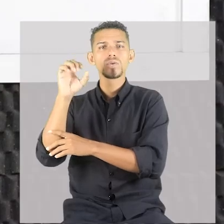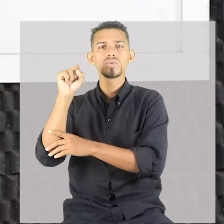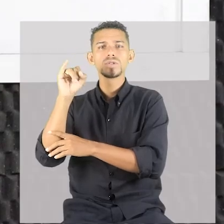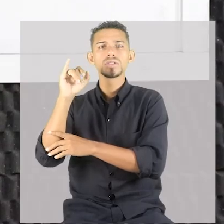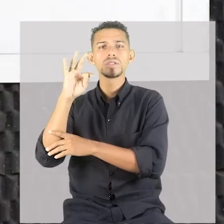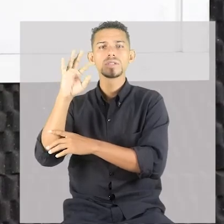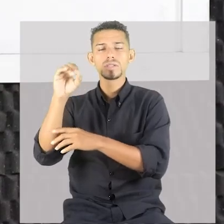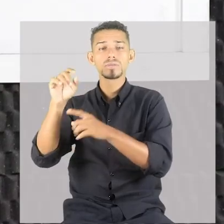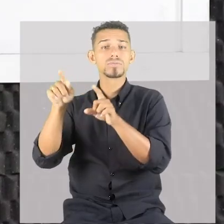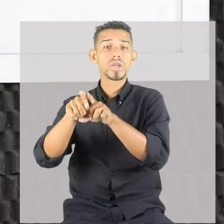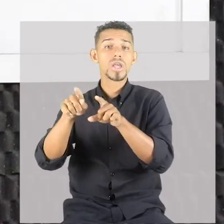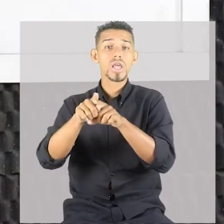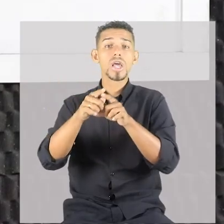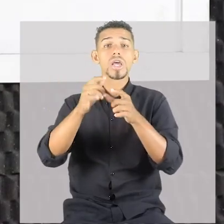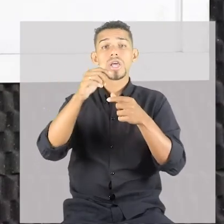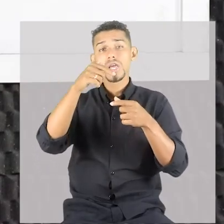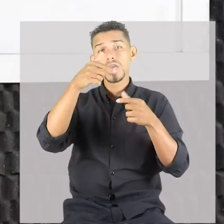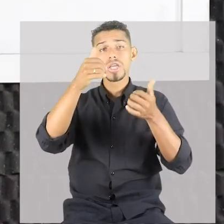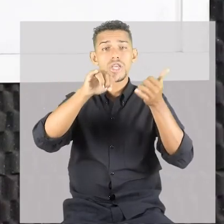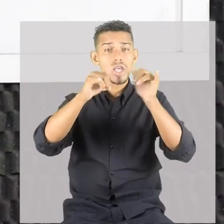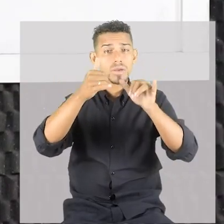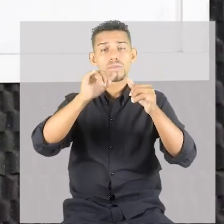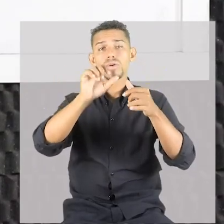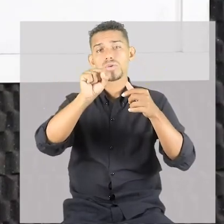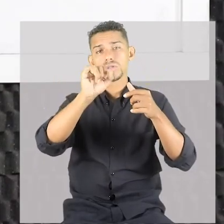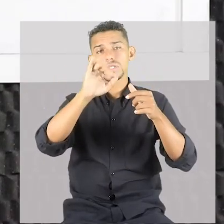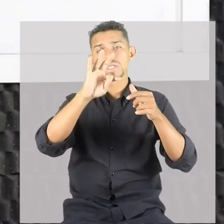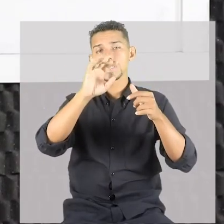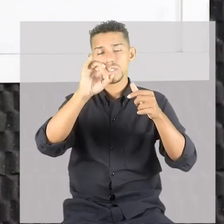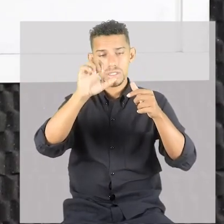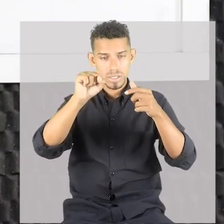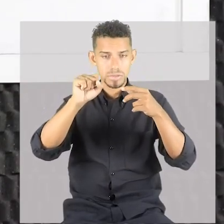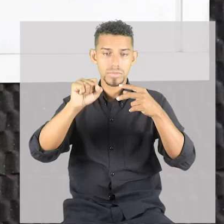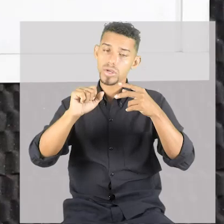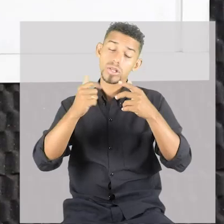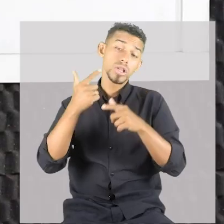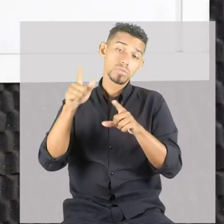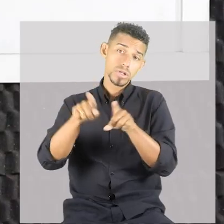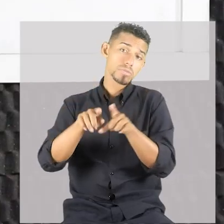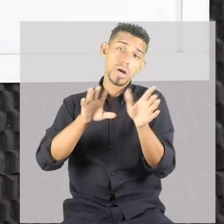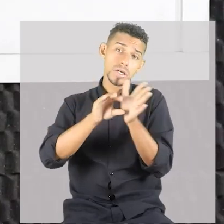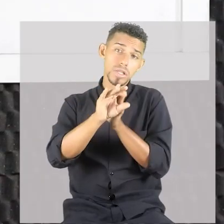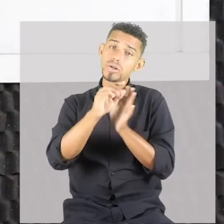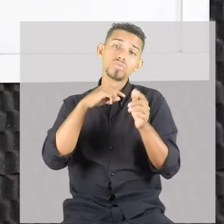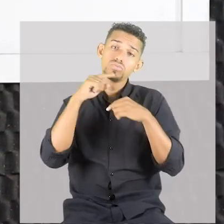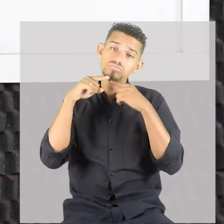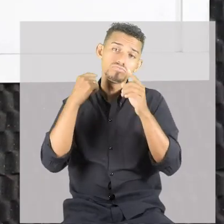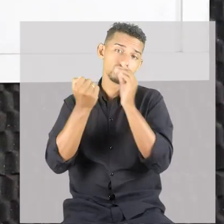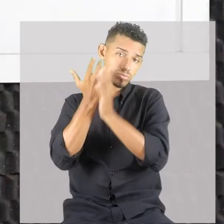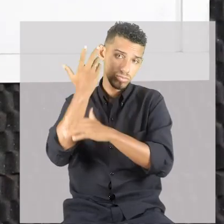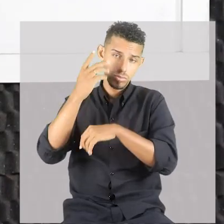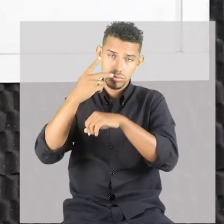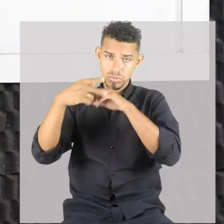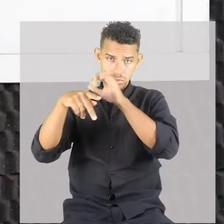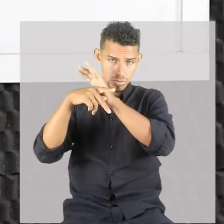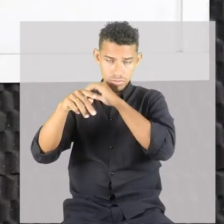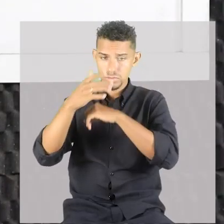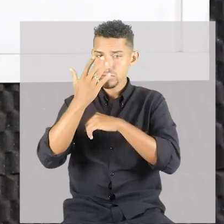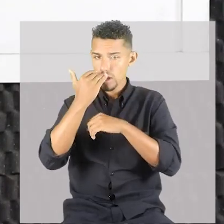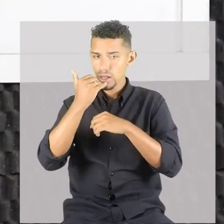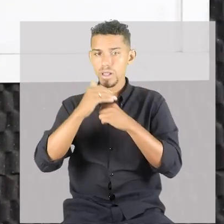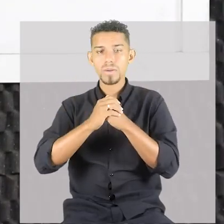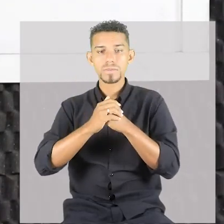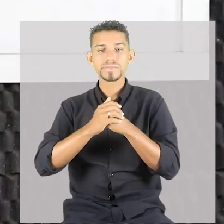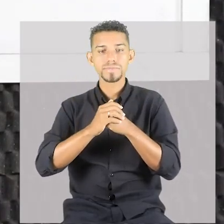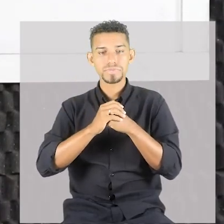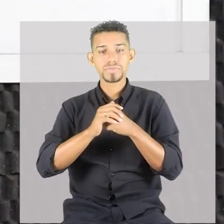próprio alimento, assim como existem bactérias decompositoras que não conseguem produzir seu próprio alimento, tá certo? Lá no reino